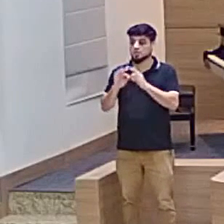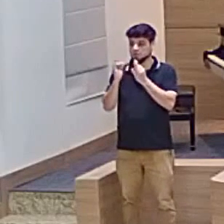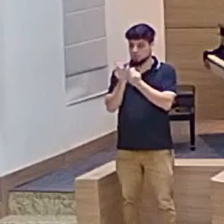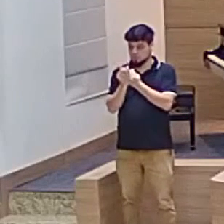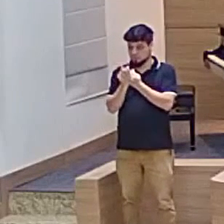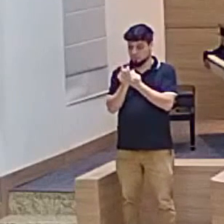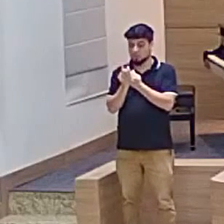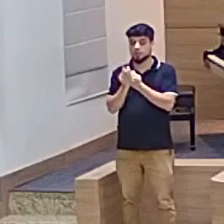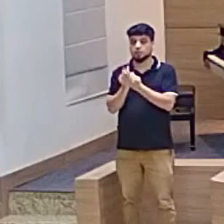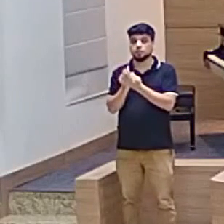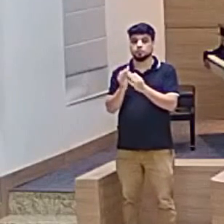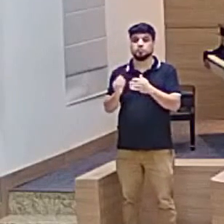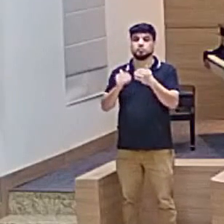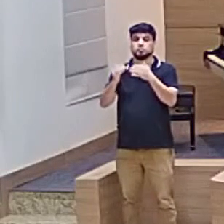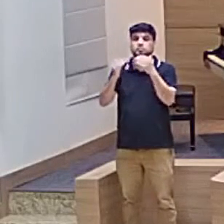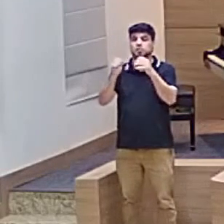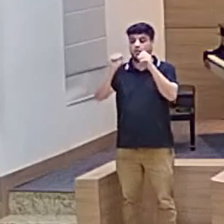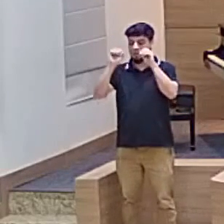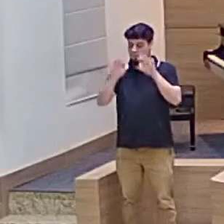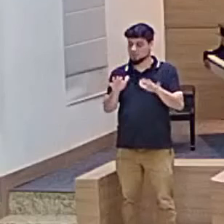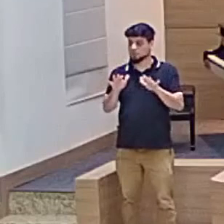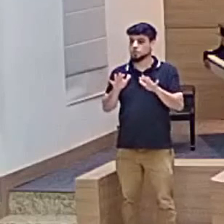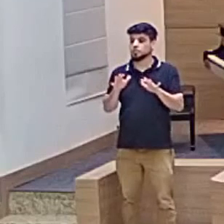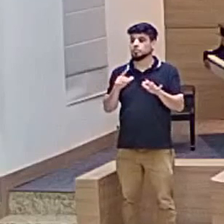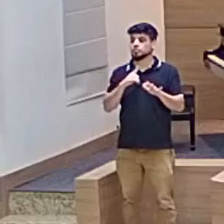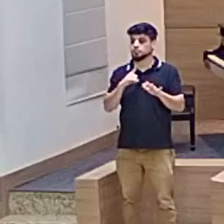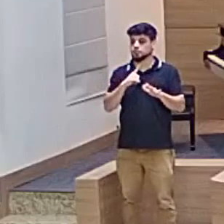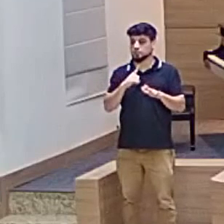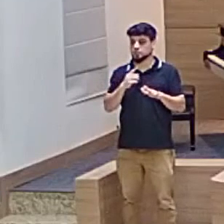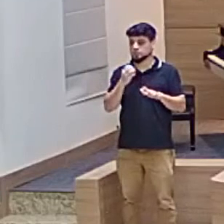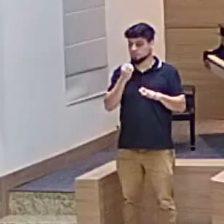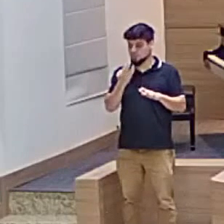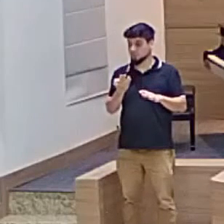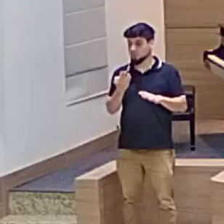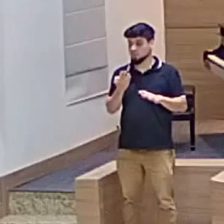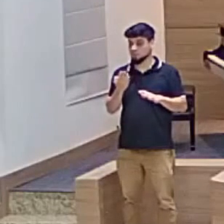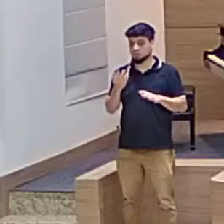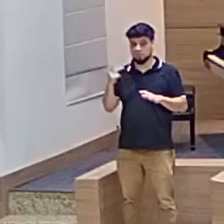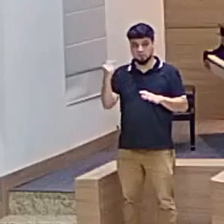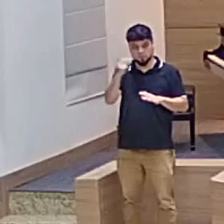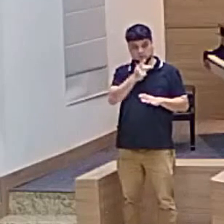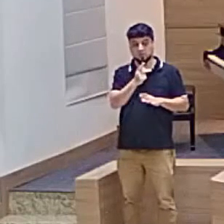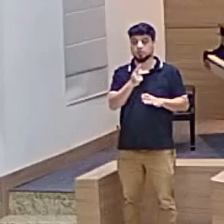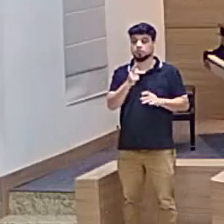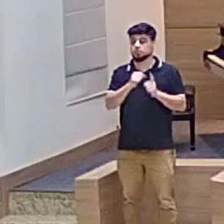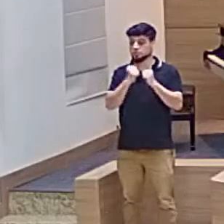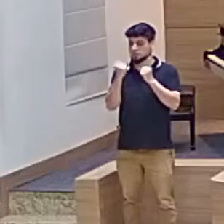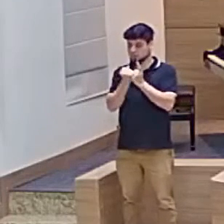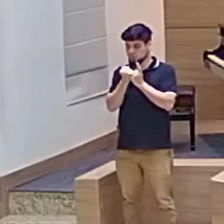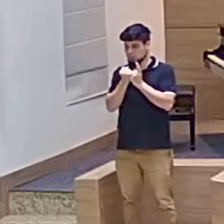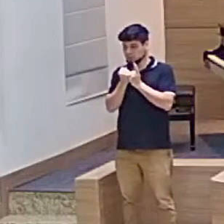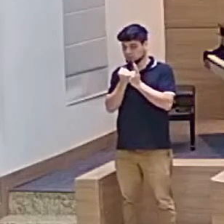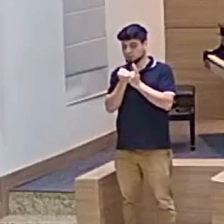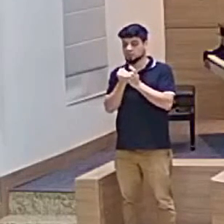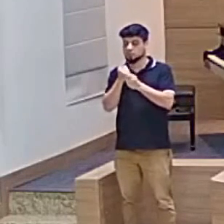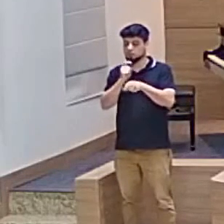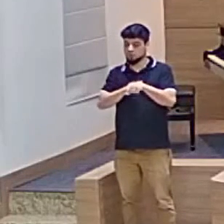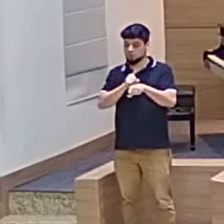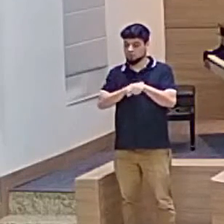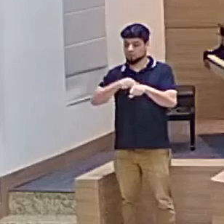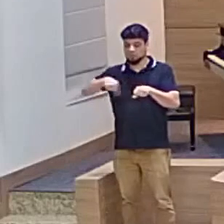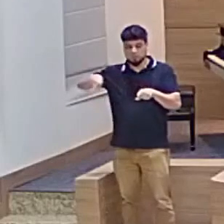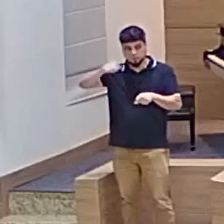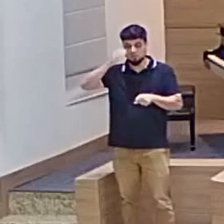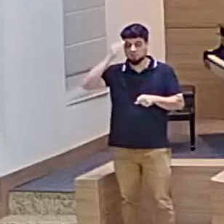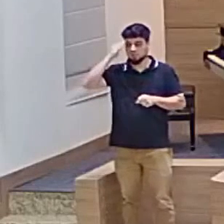super relativa abençoada Uma Família de maiúsculo importância para si e para a sociedade quando nós entendemos